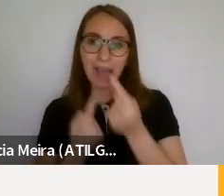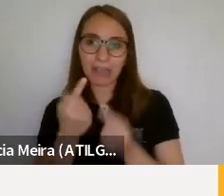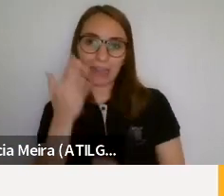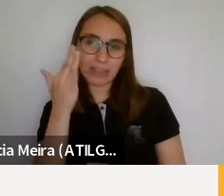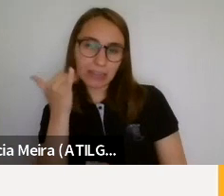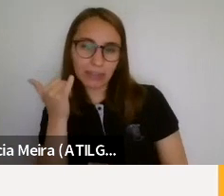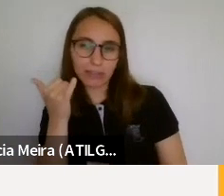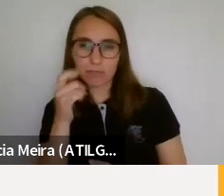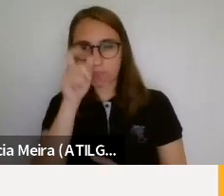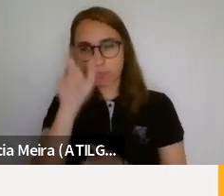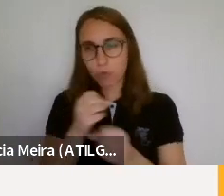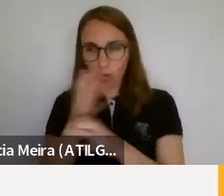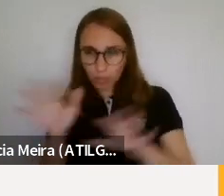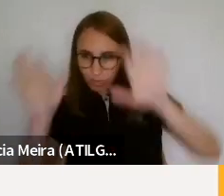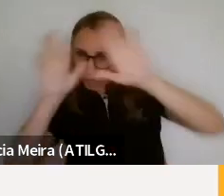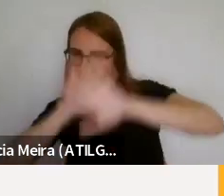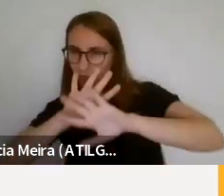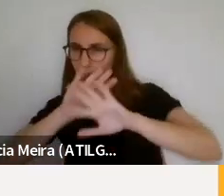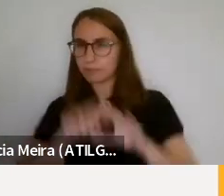passar por outra pessoa.